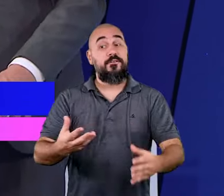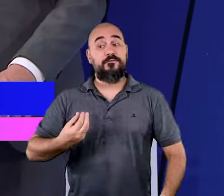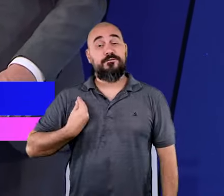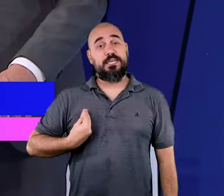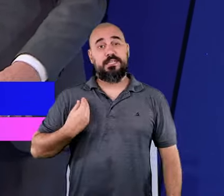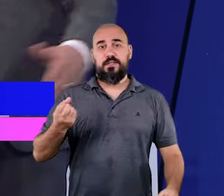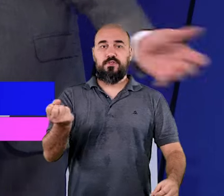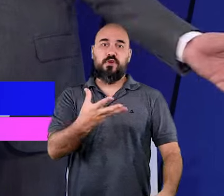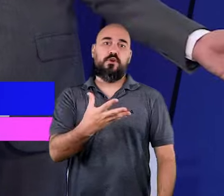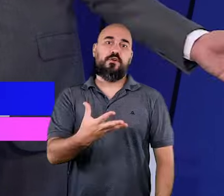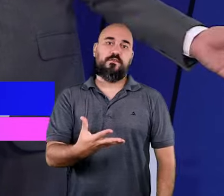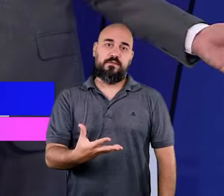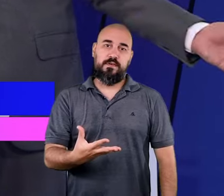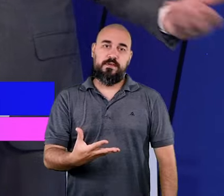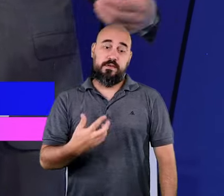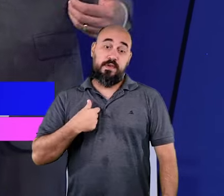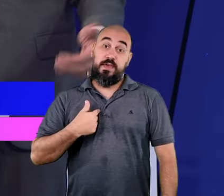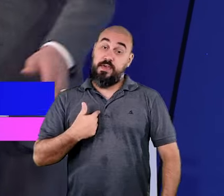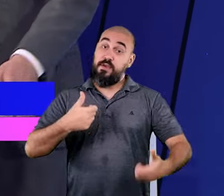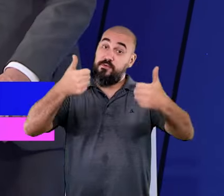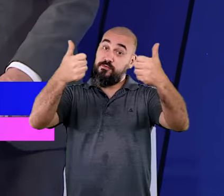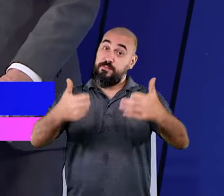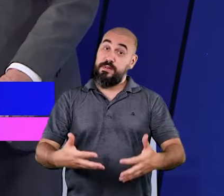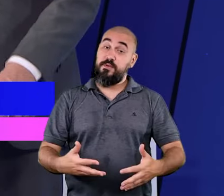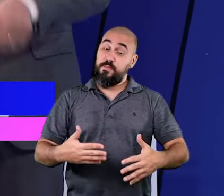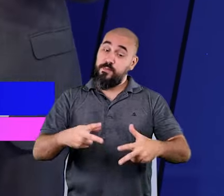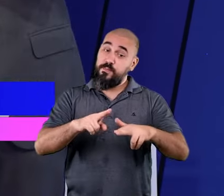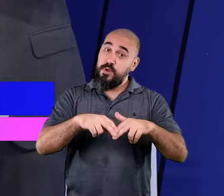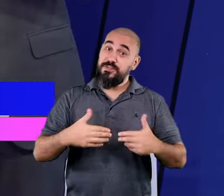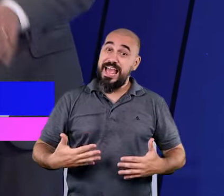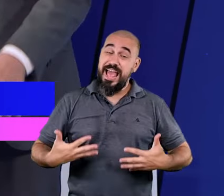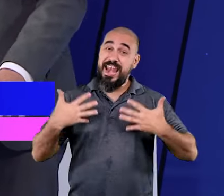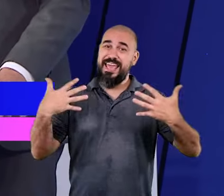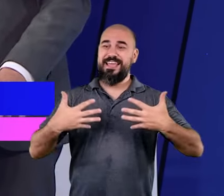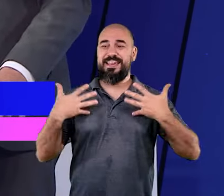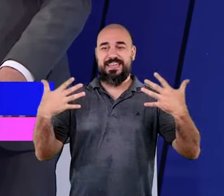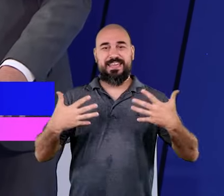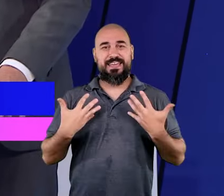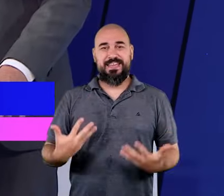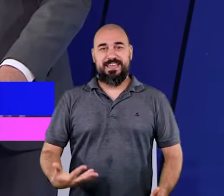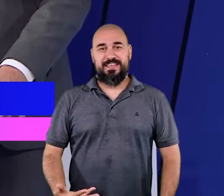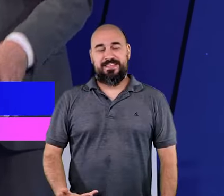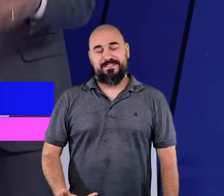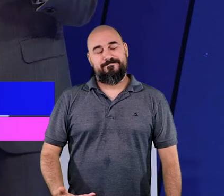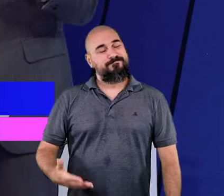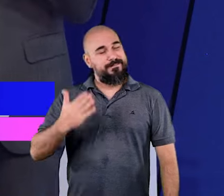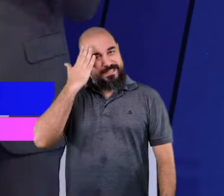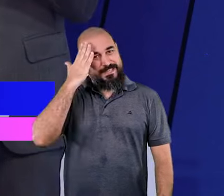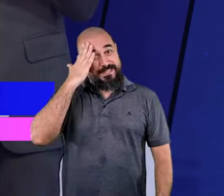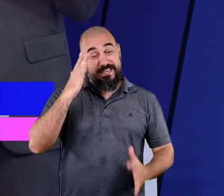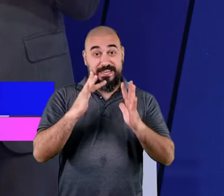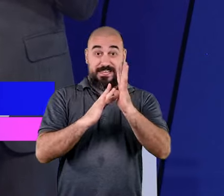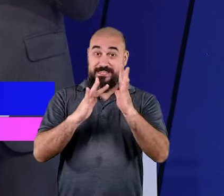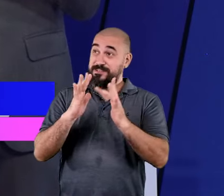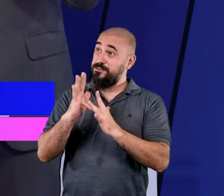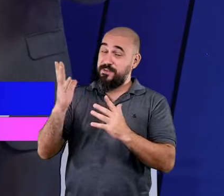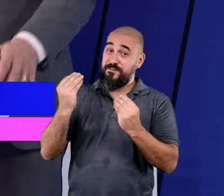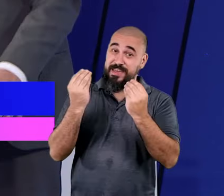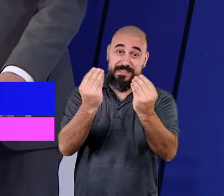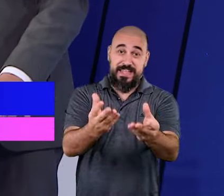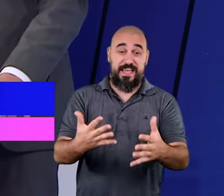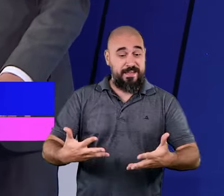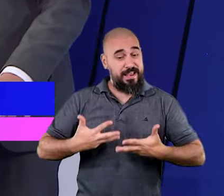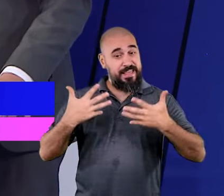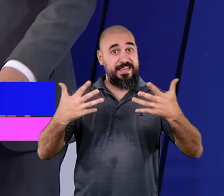vida. E eu falo isso com alegria no meu coração, porque eu sei que Cristo vai voltar. E eu sei que Ele vai enxugar dos meus olhos